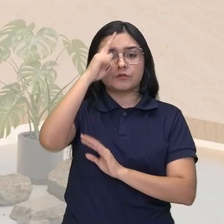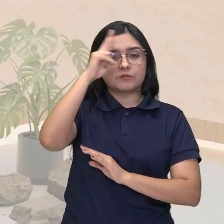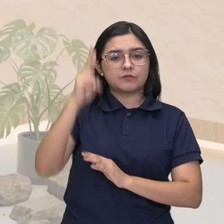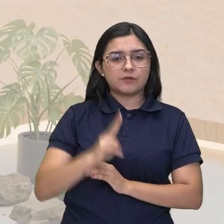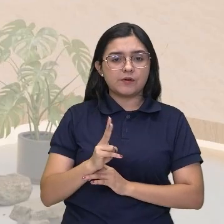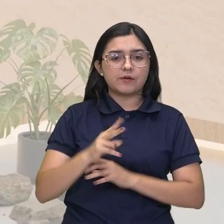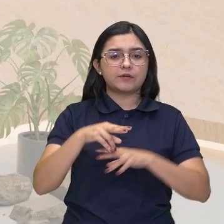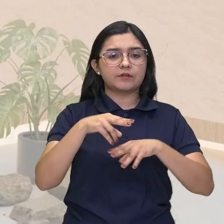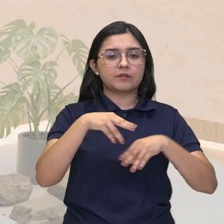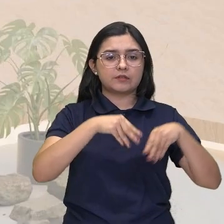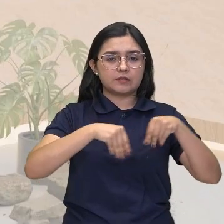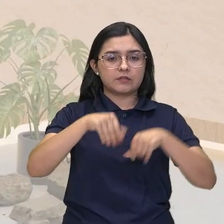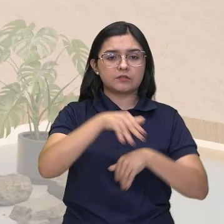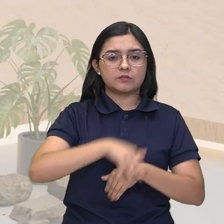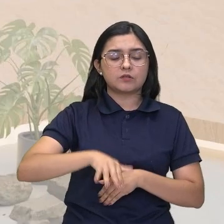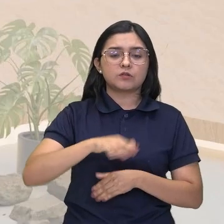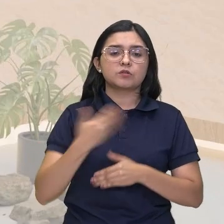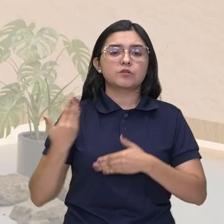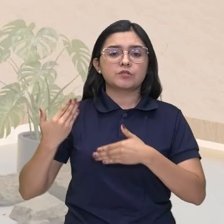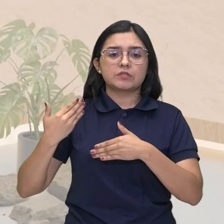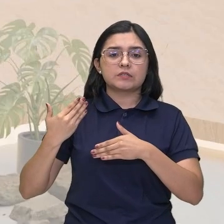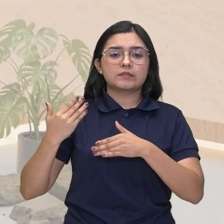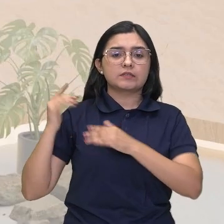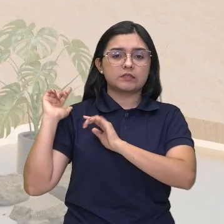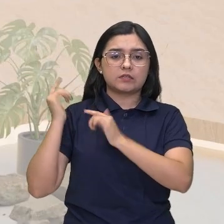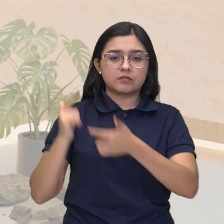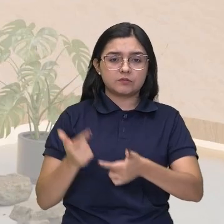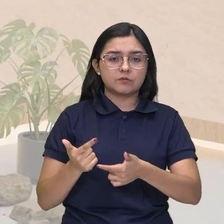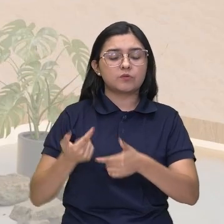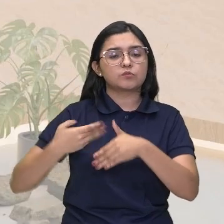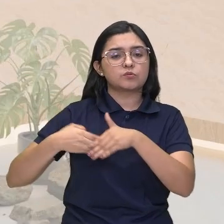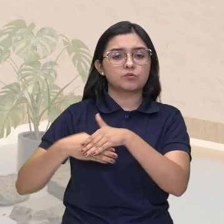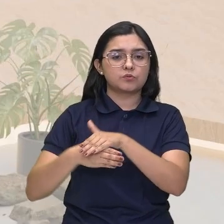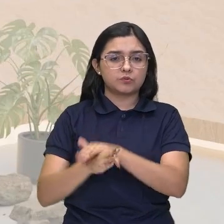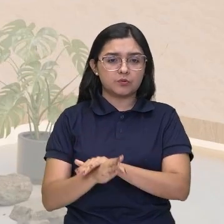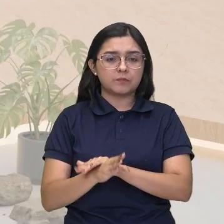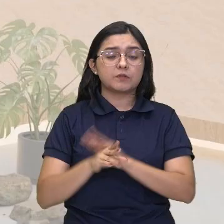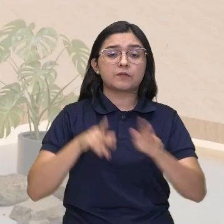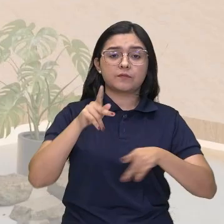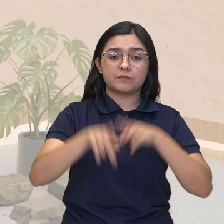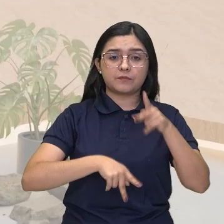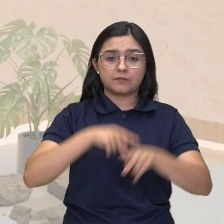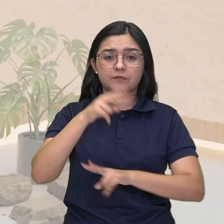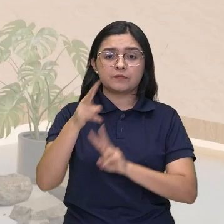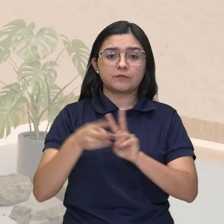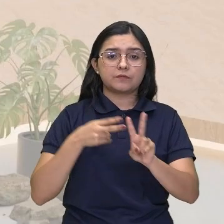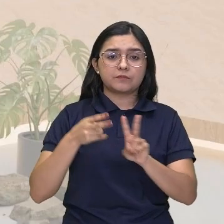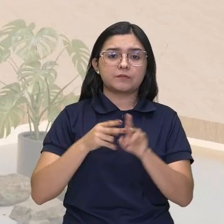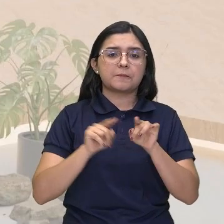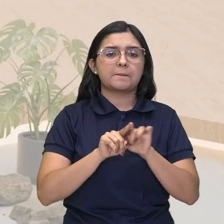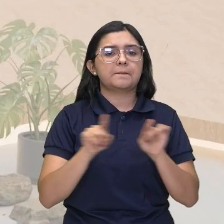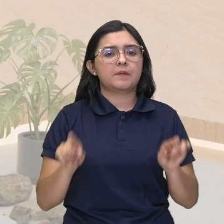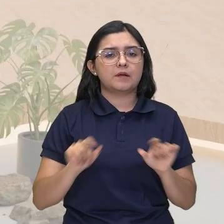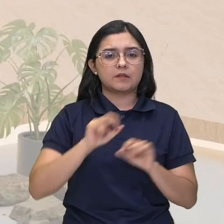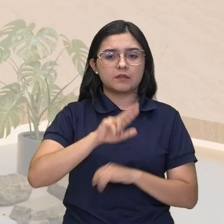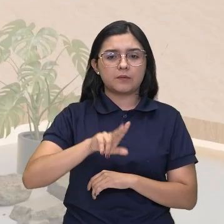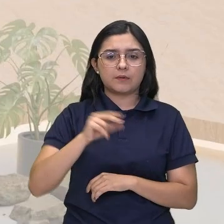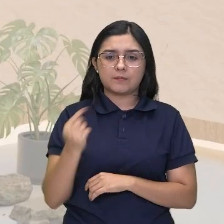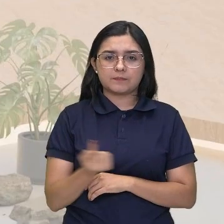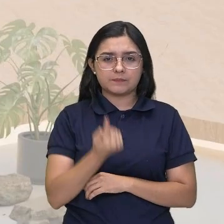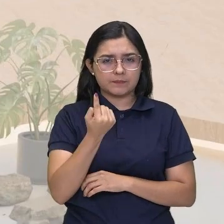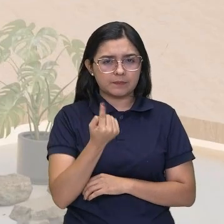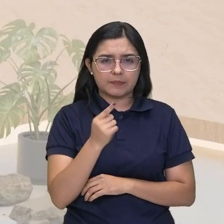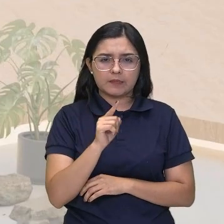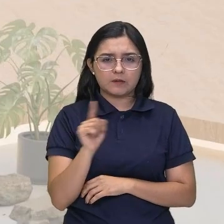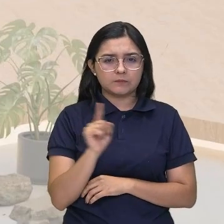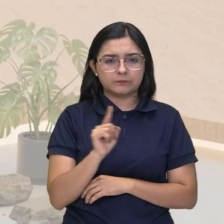seus modos de vida, que são diferentes. Né? Nós estamos falando dos povos indígenas, mas, né, não é uma coisa única.